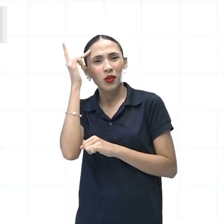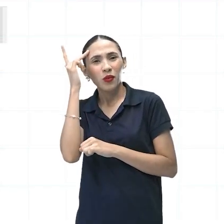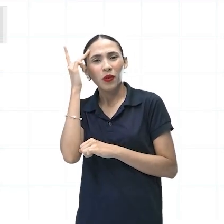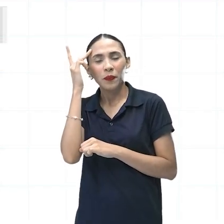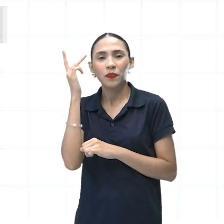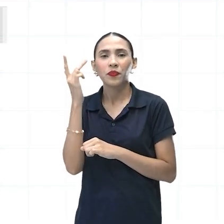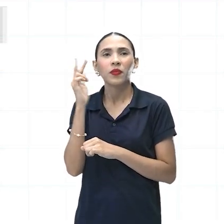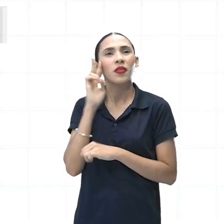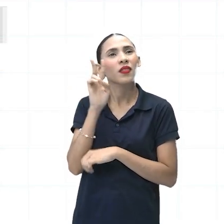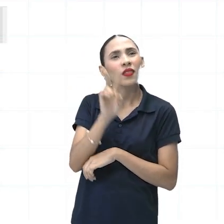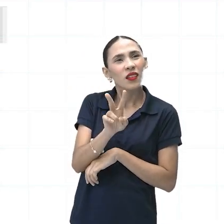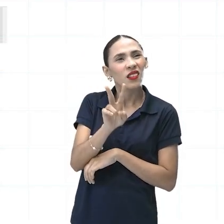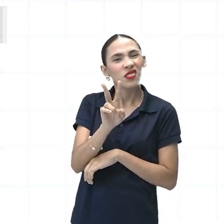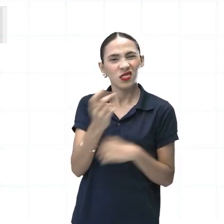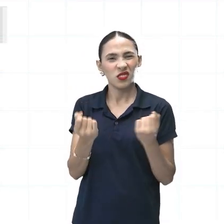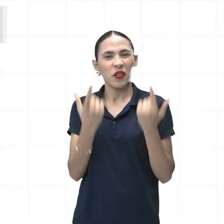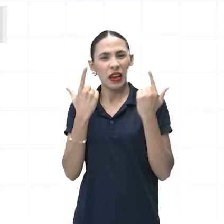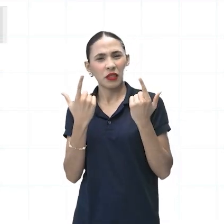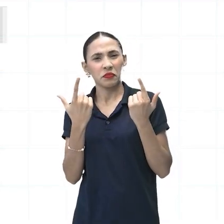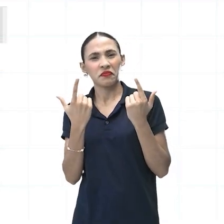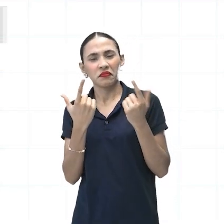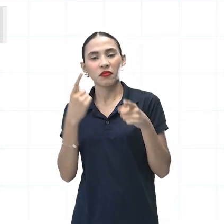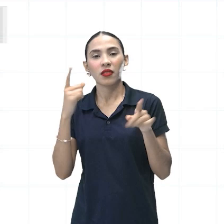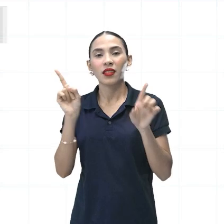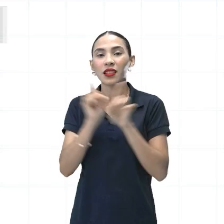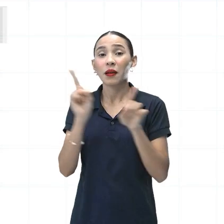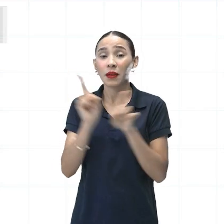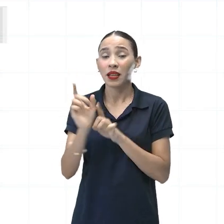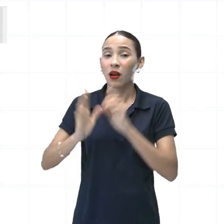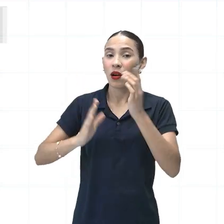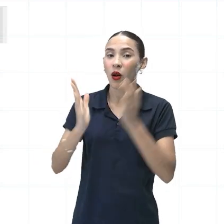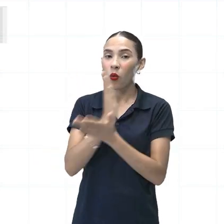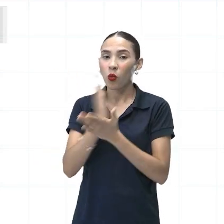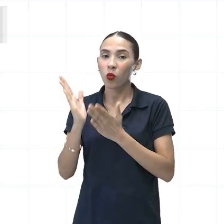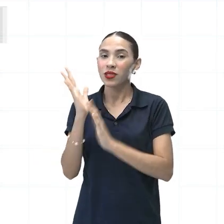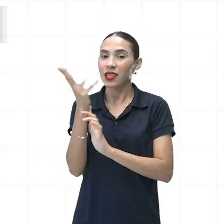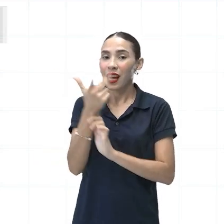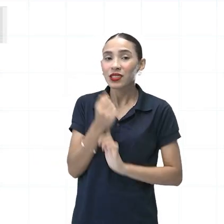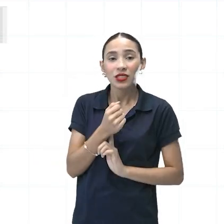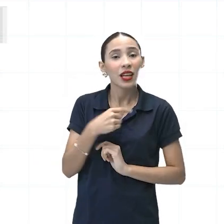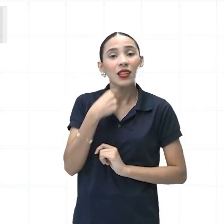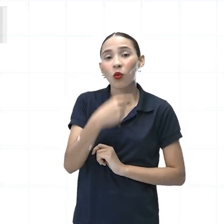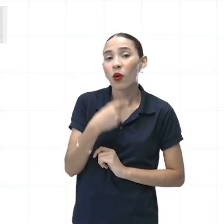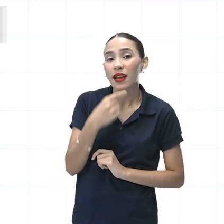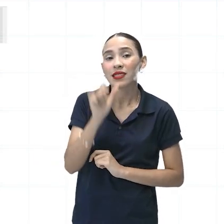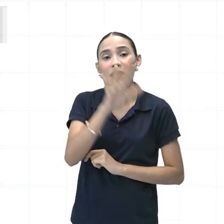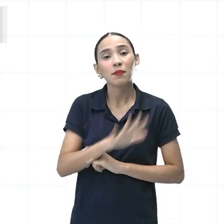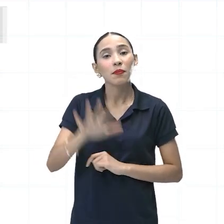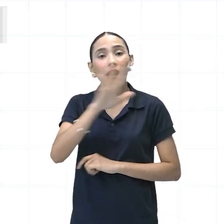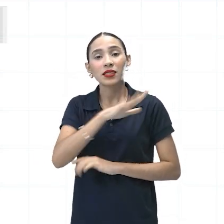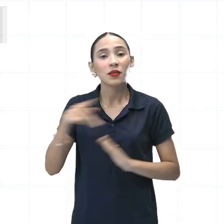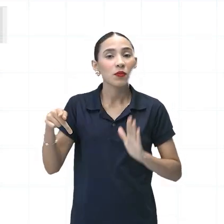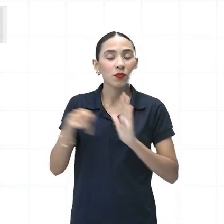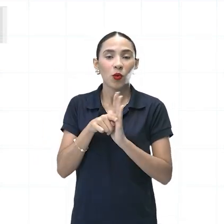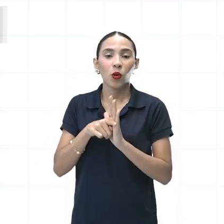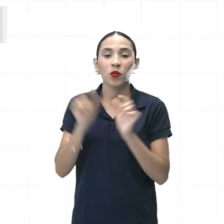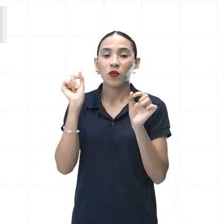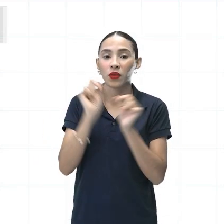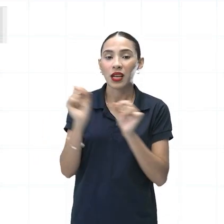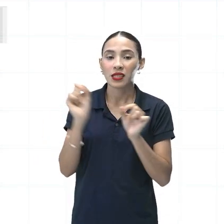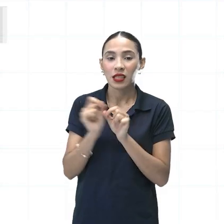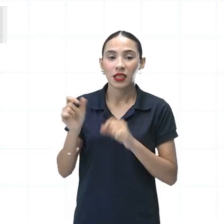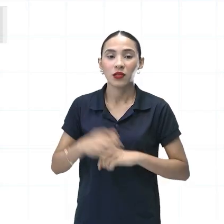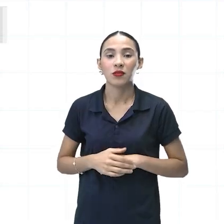público, começam a não reconhecer. E até mesmo os artistas, eles deixam de reconhecer o que eles estavam